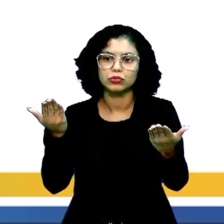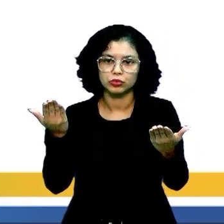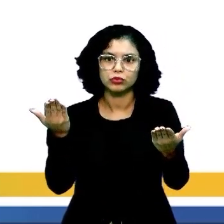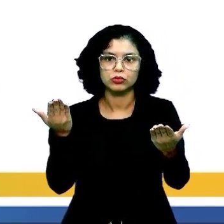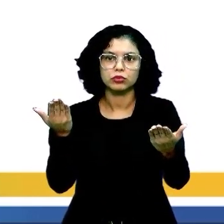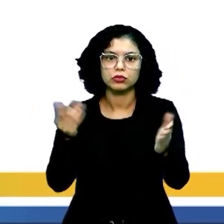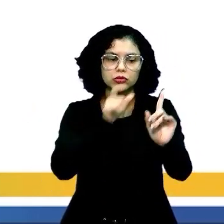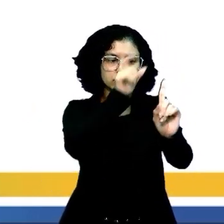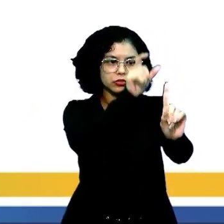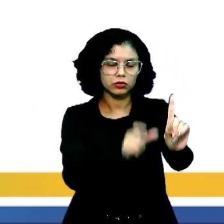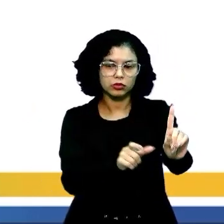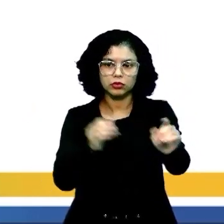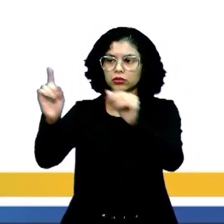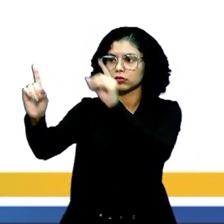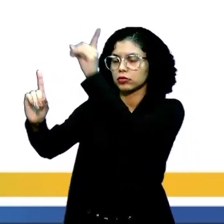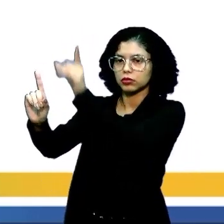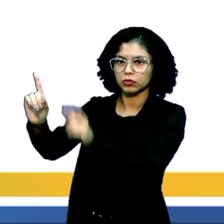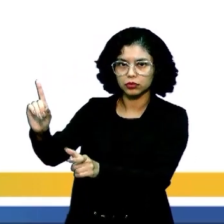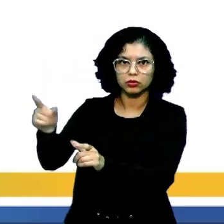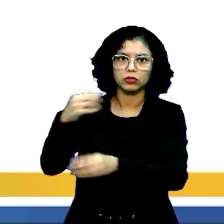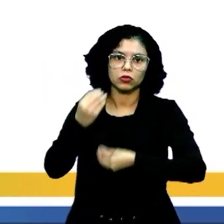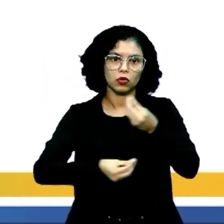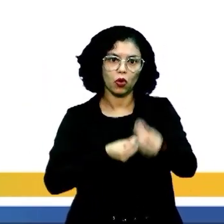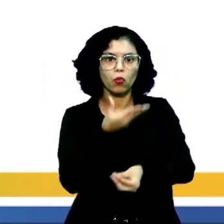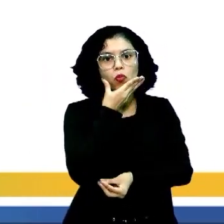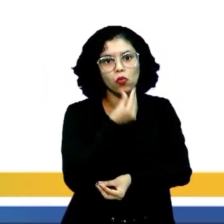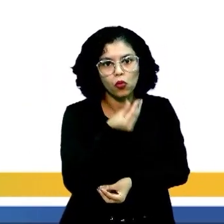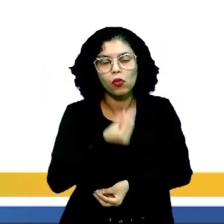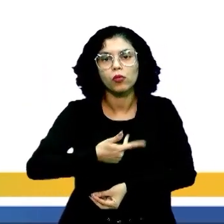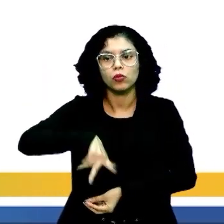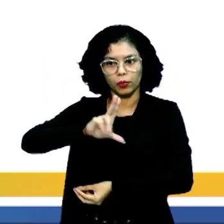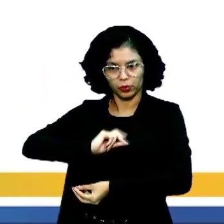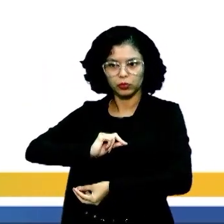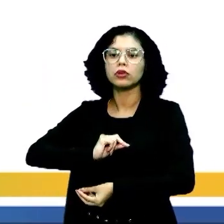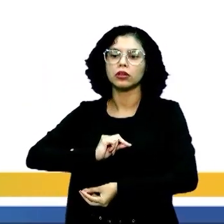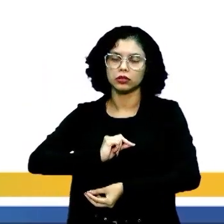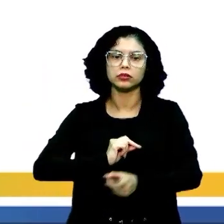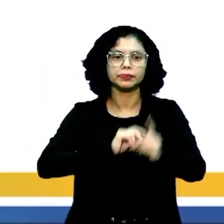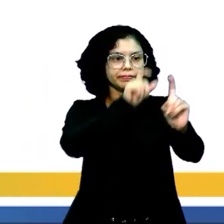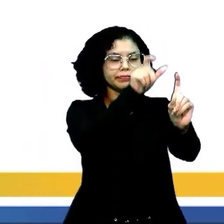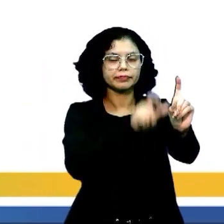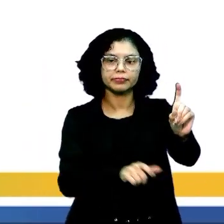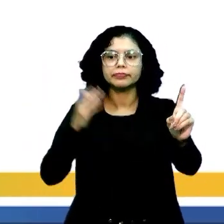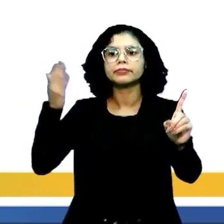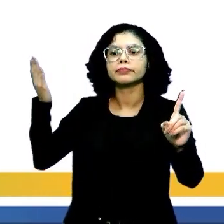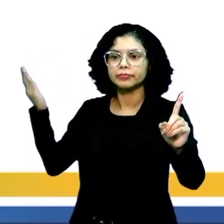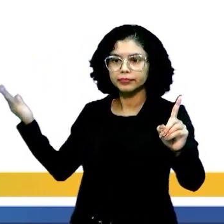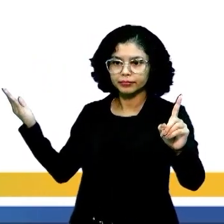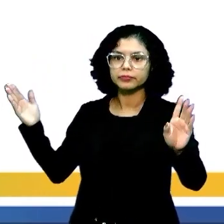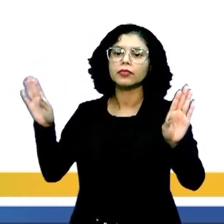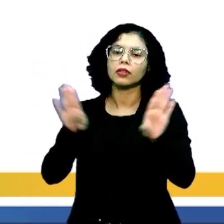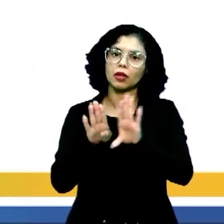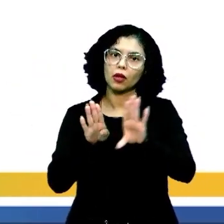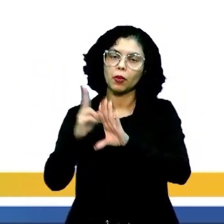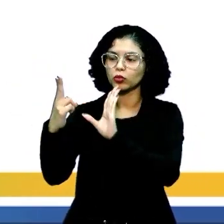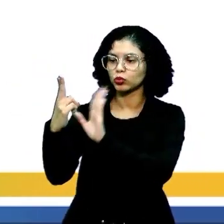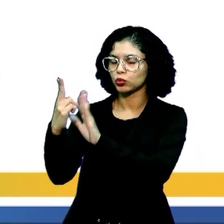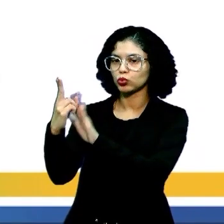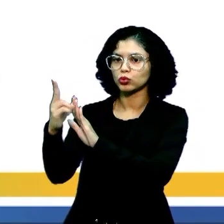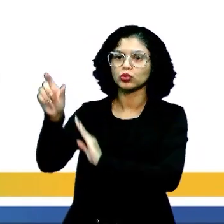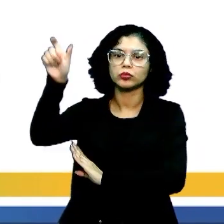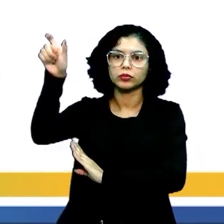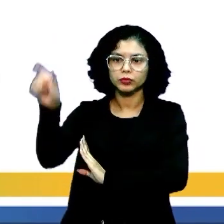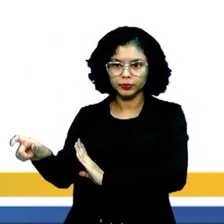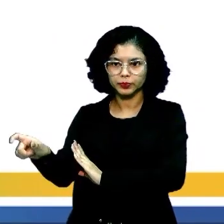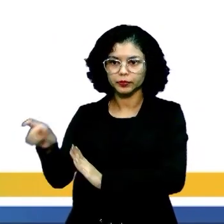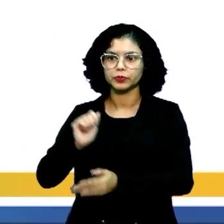as referências sociais, tanto do homem europeu, representado pelos portugueses, como também dos indígenas.